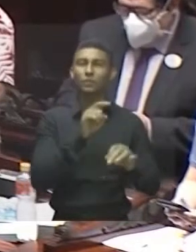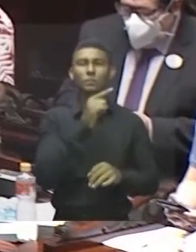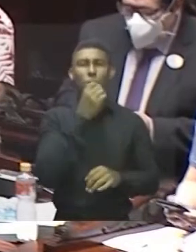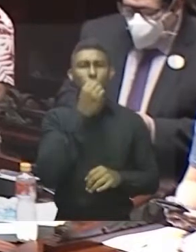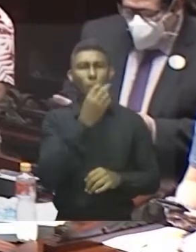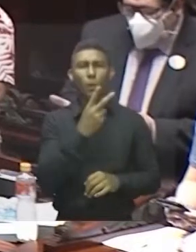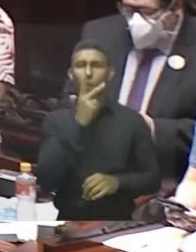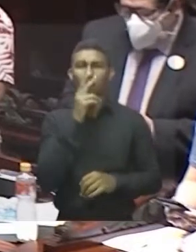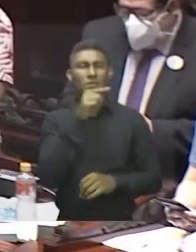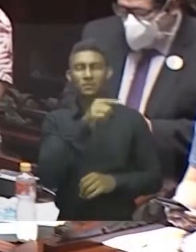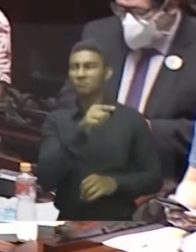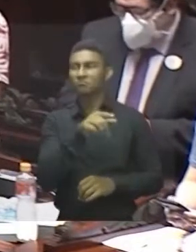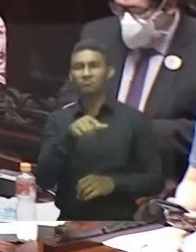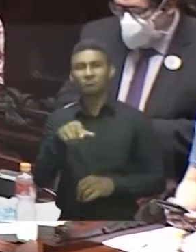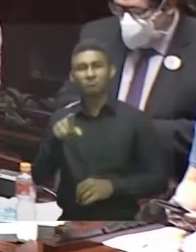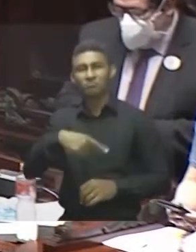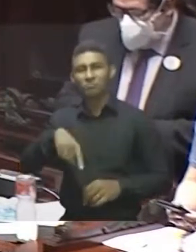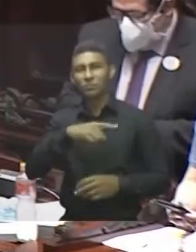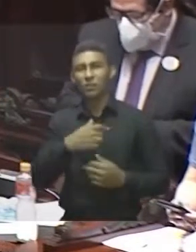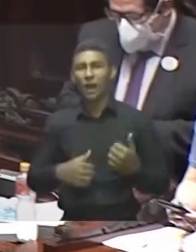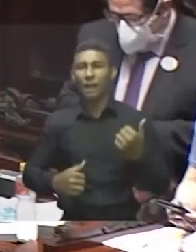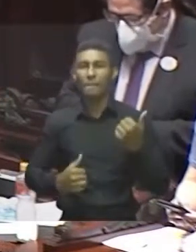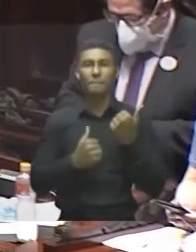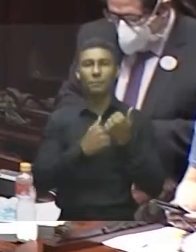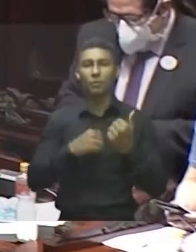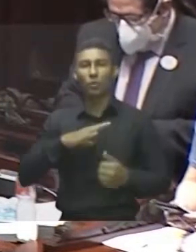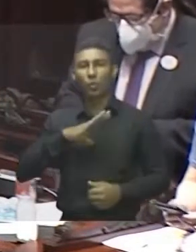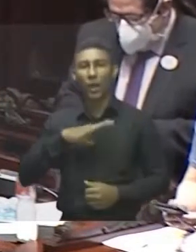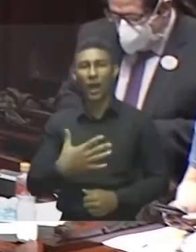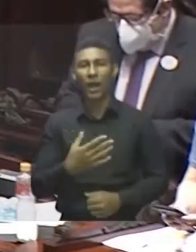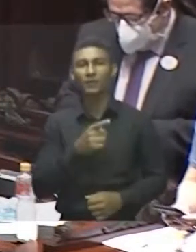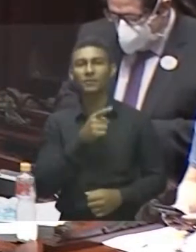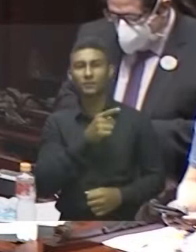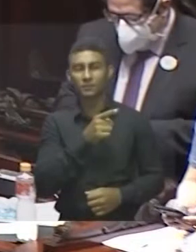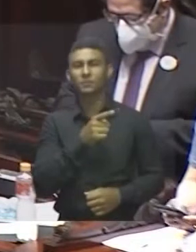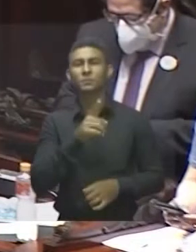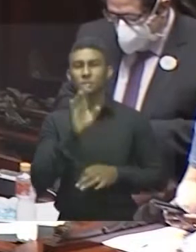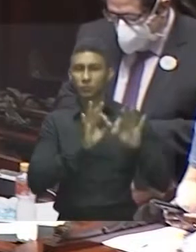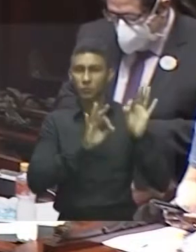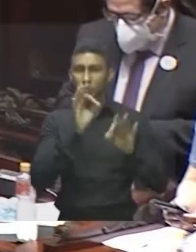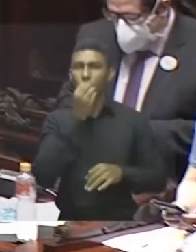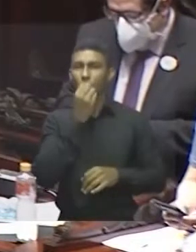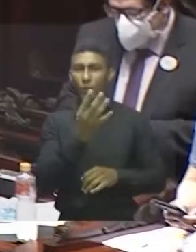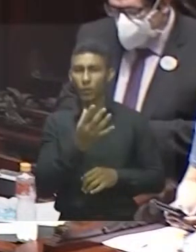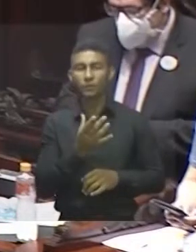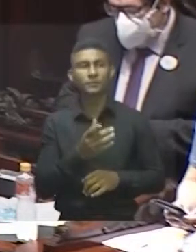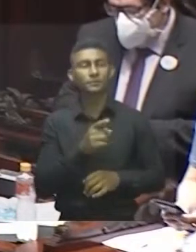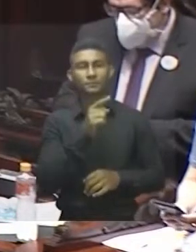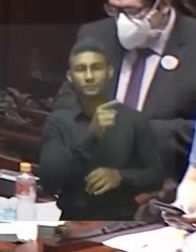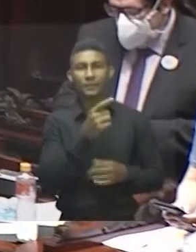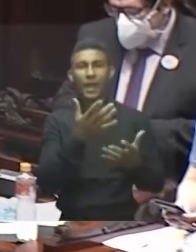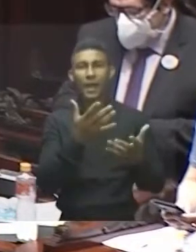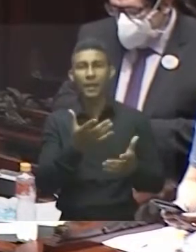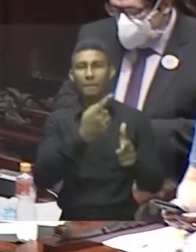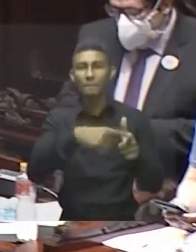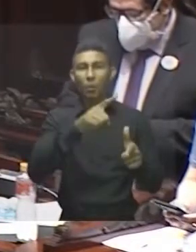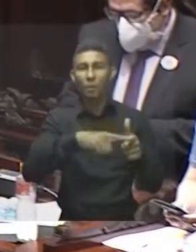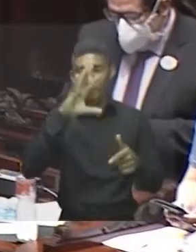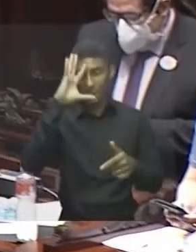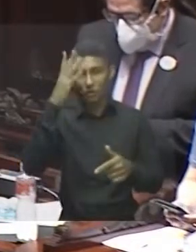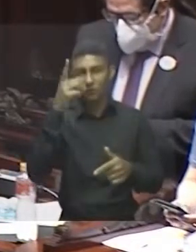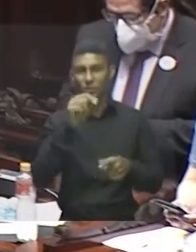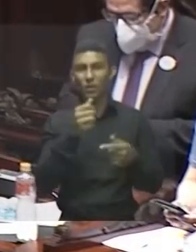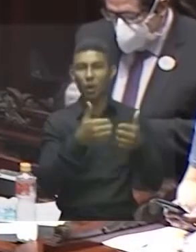projeto muito bom. Sem dúvida nenhuma, é um grande passo para resolver o grande problema do transporte